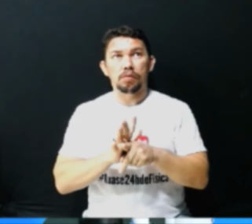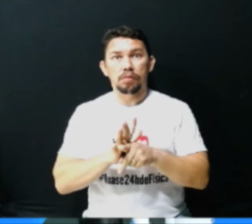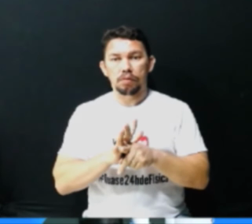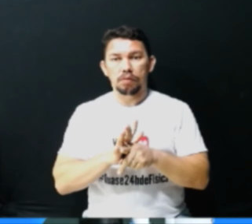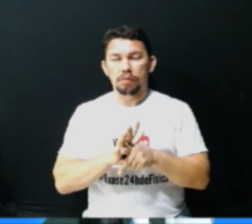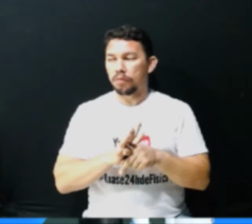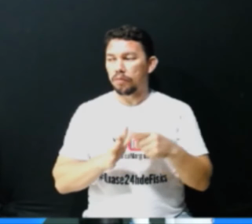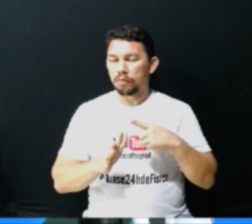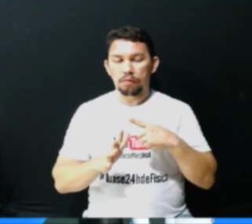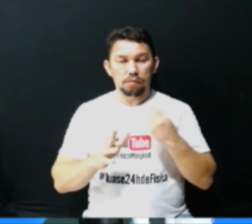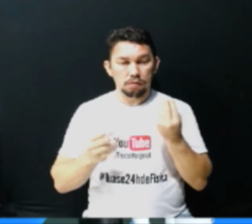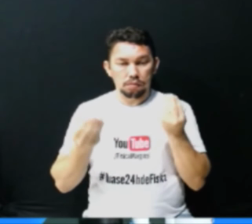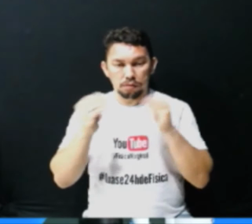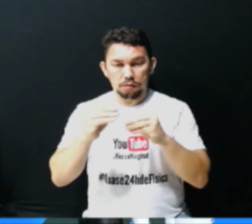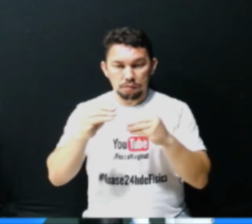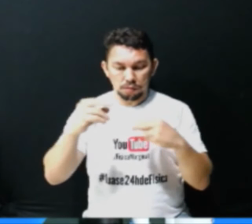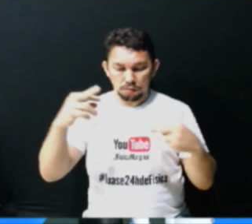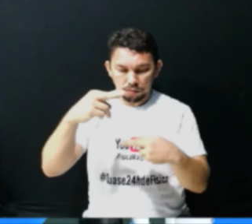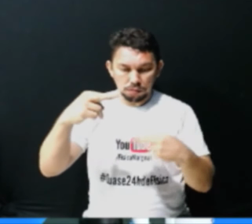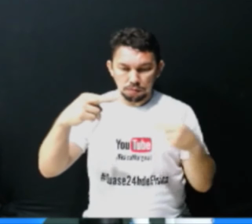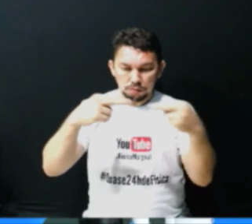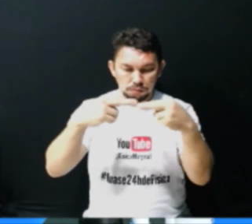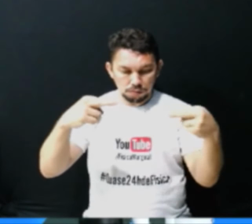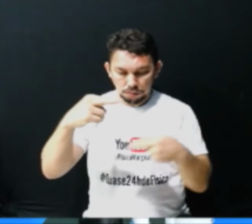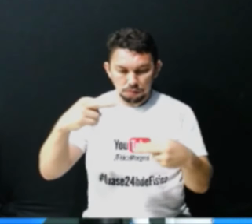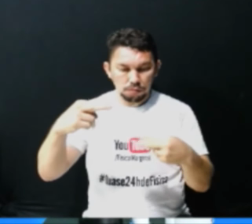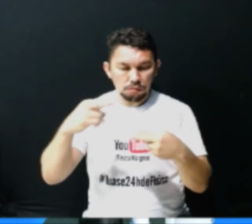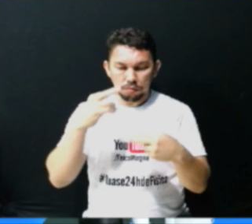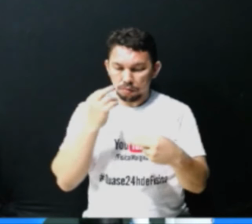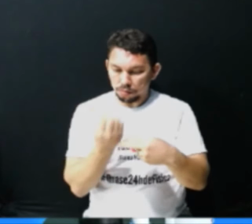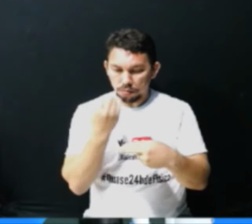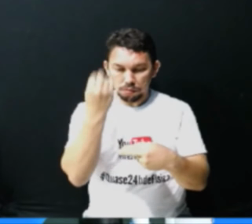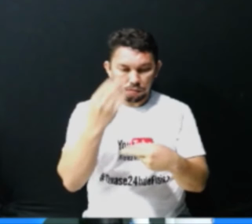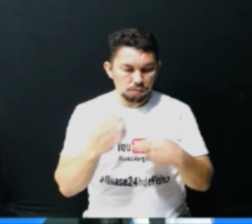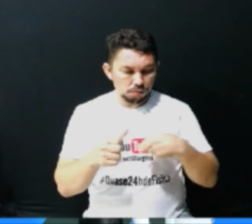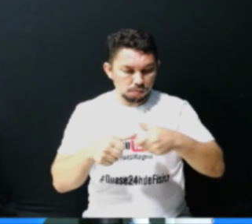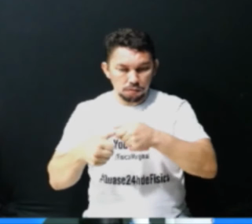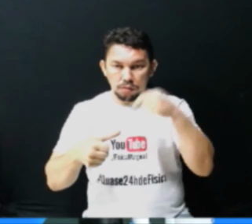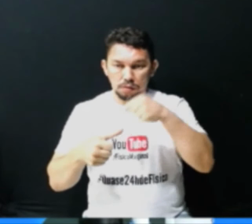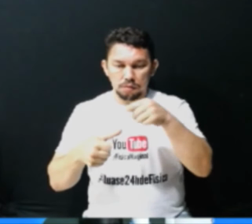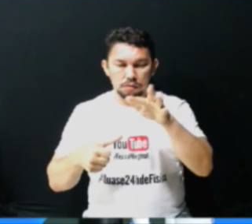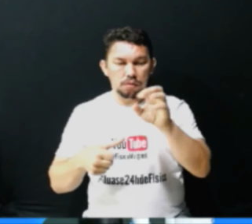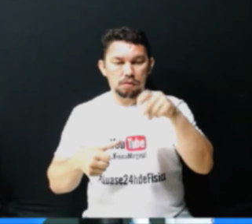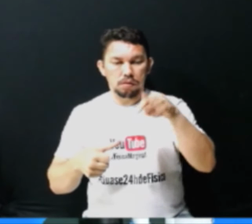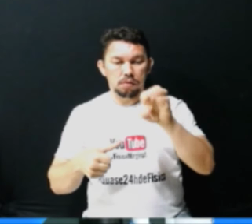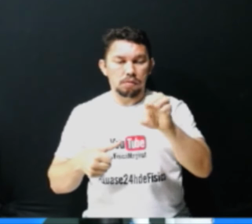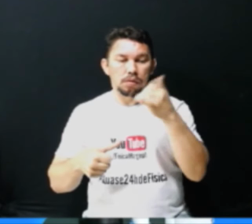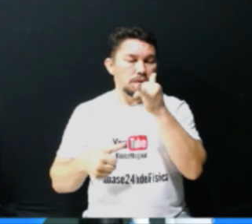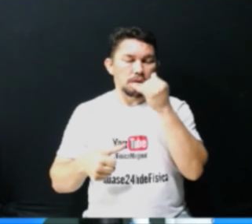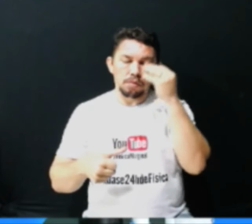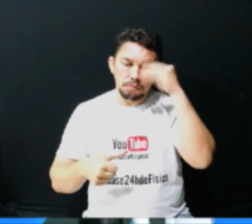resistência desprezível ligado diretamente à fonte. Eu costumo dizer que a corrente elétrica é preguiçosa. Ela vai procurar o